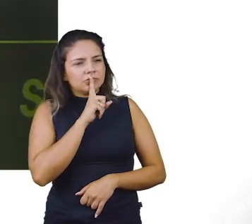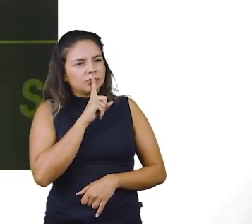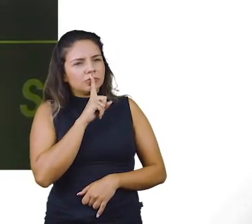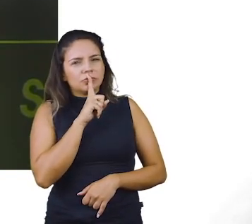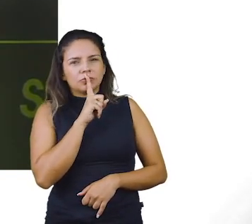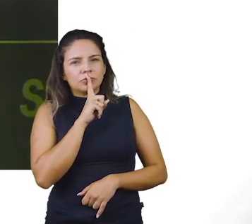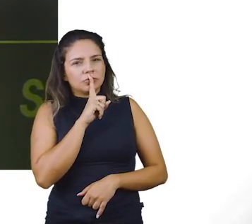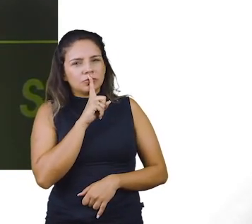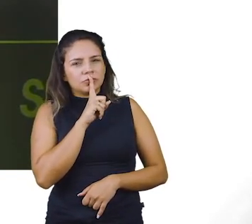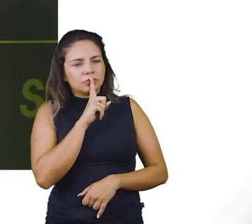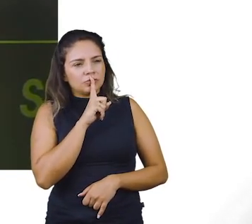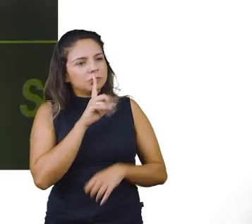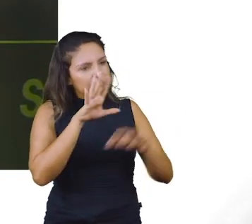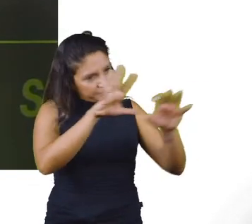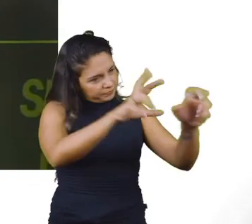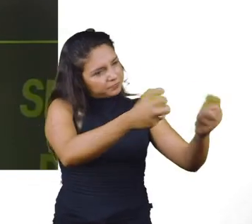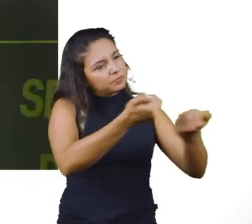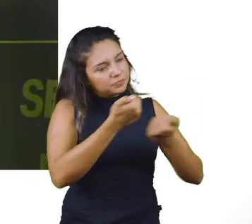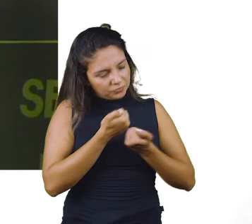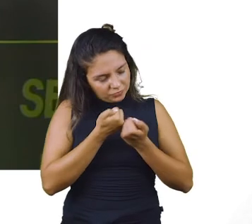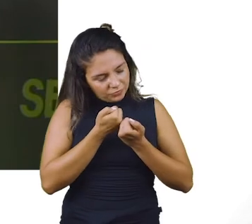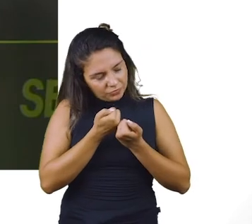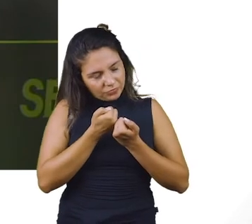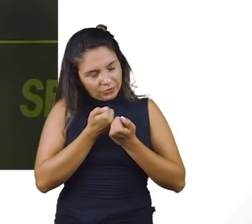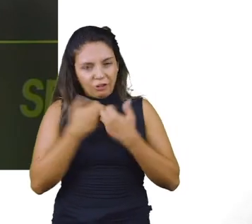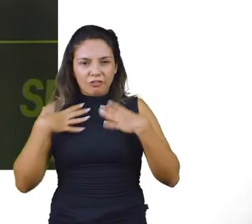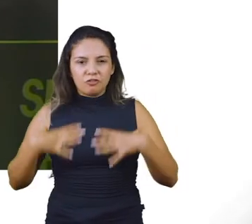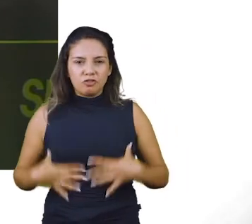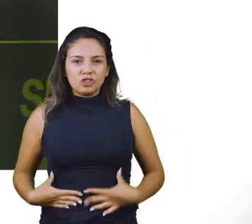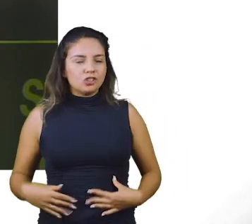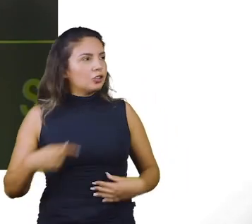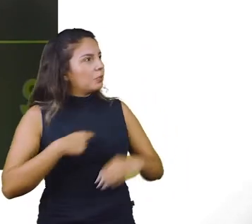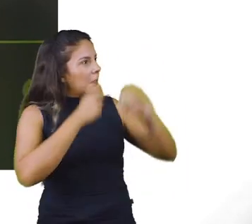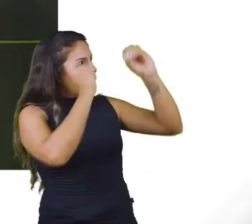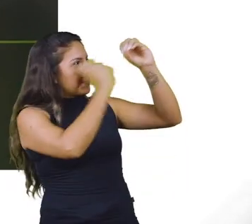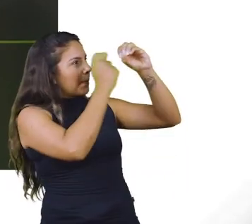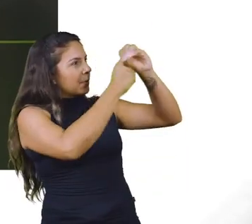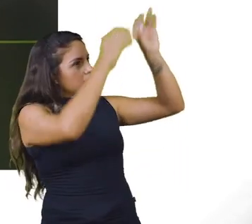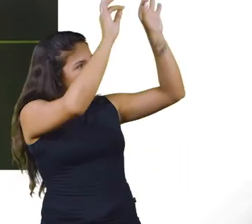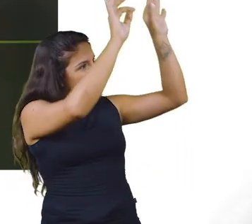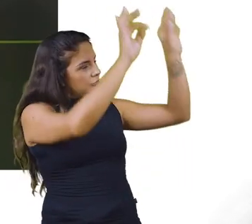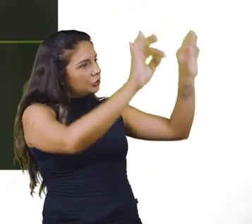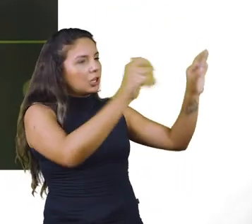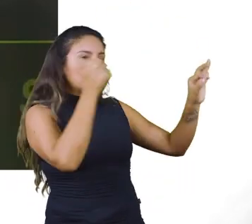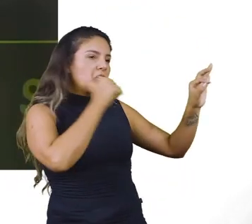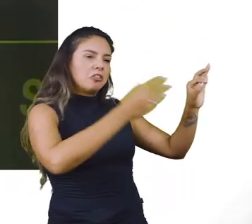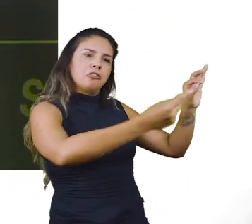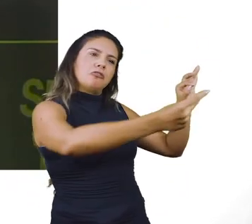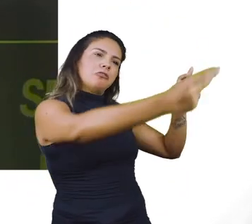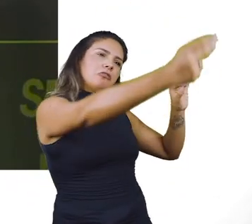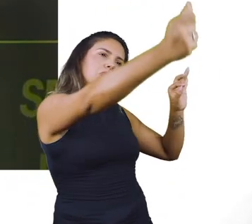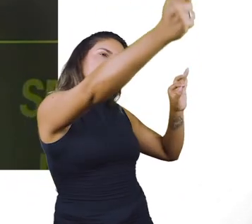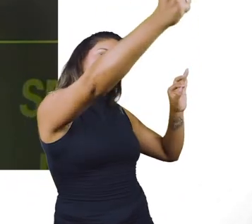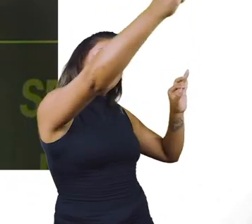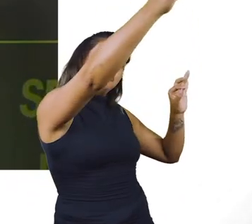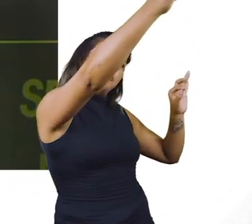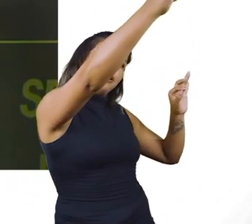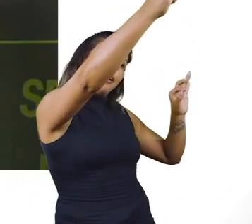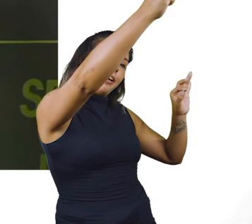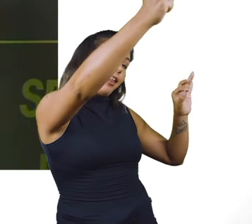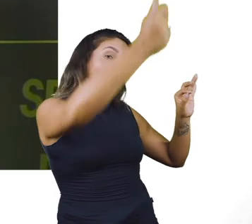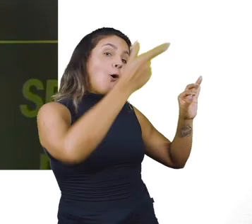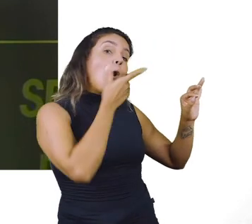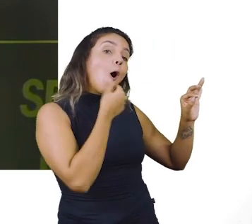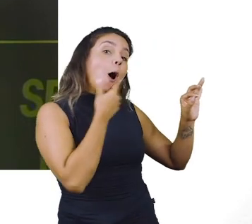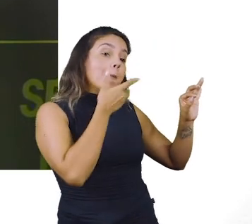palavra. Peguei o vestido, pus nesse prego da parede. Ela se foi de mansinho, e já na ponta da estrada vosso